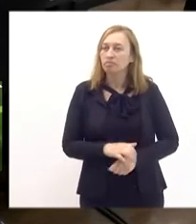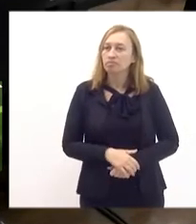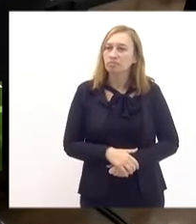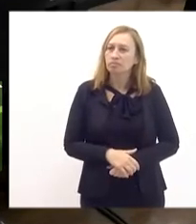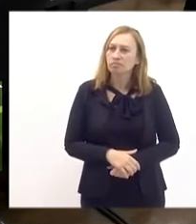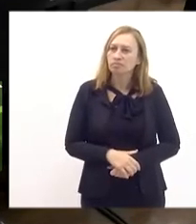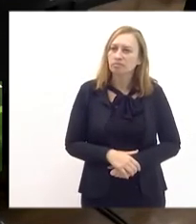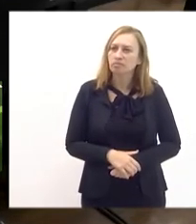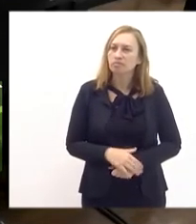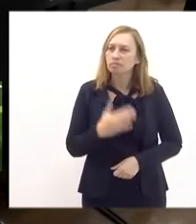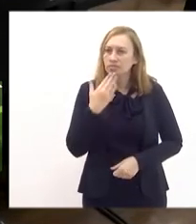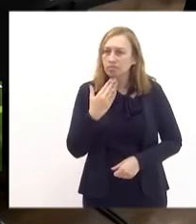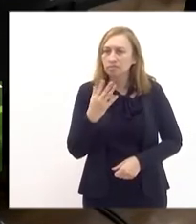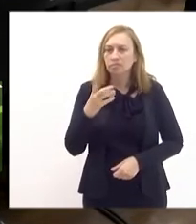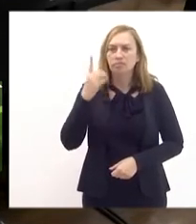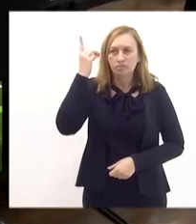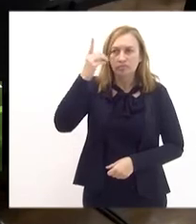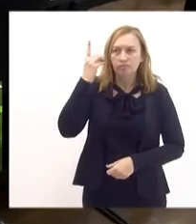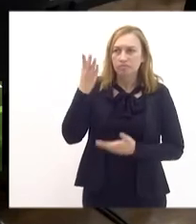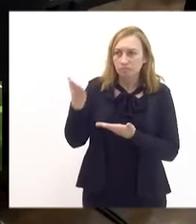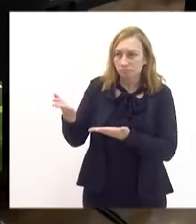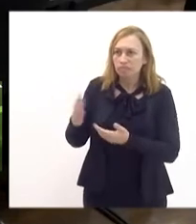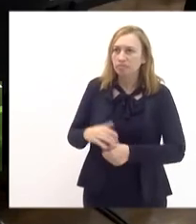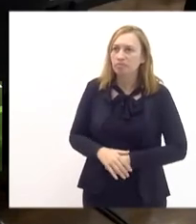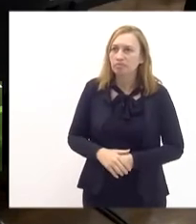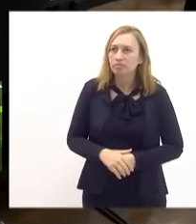Por favor, deputado.